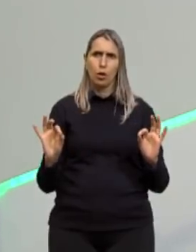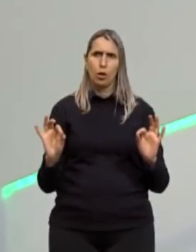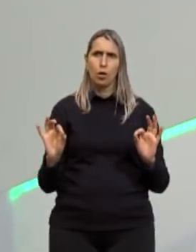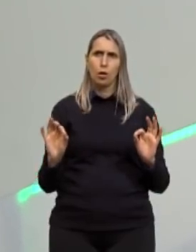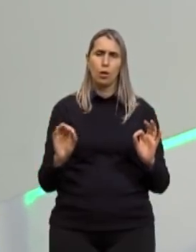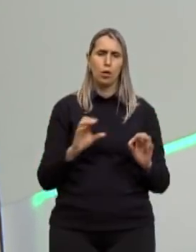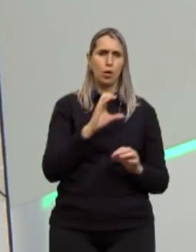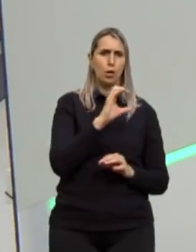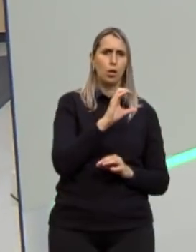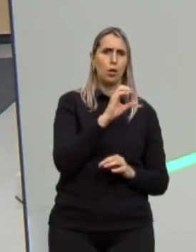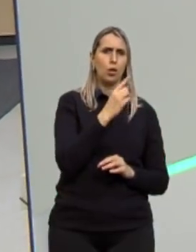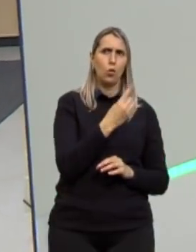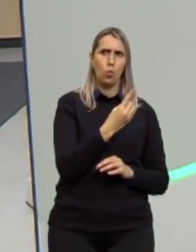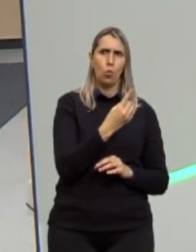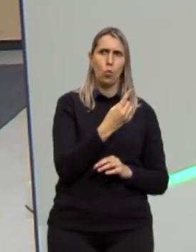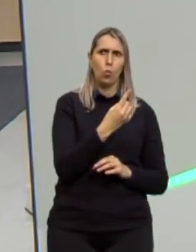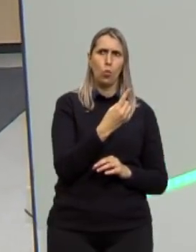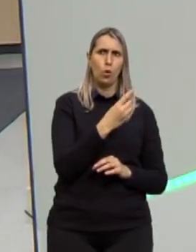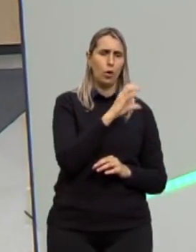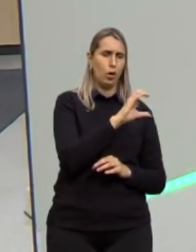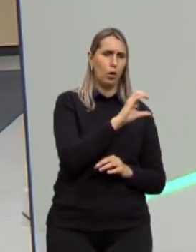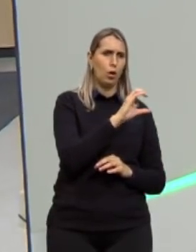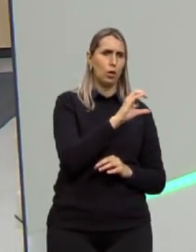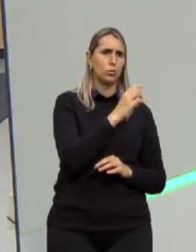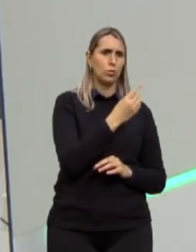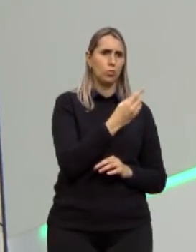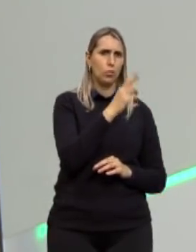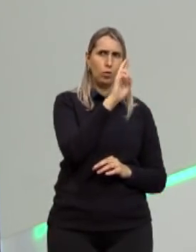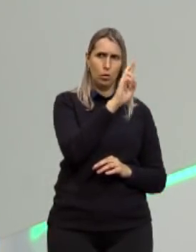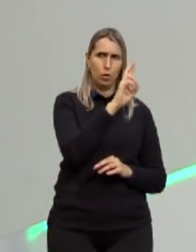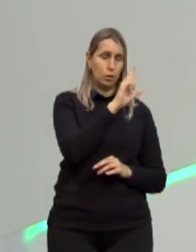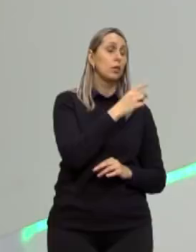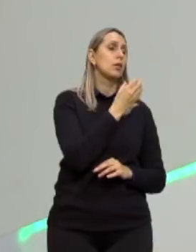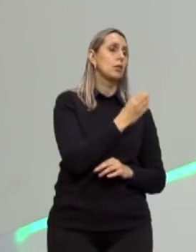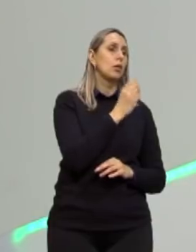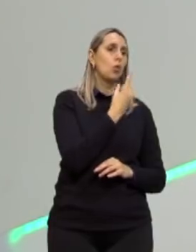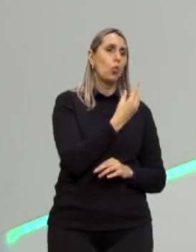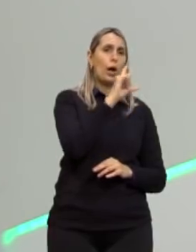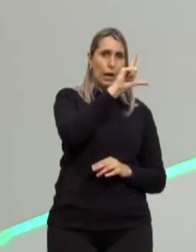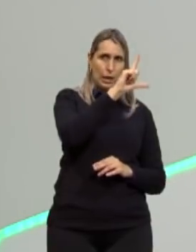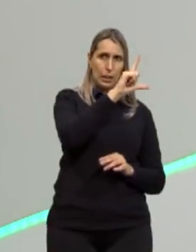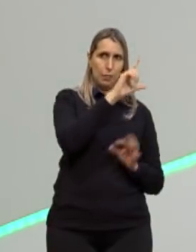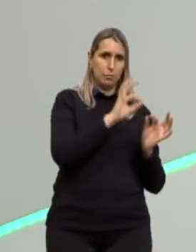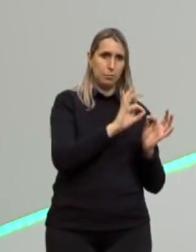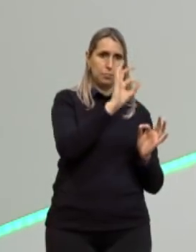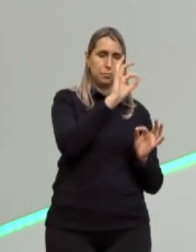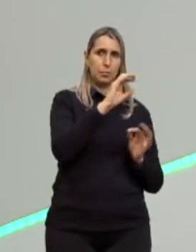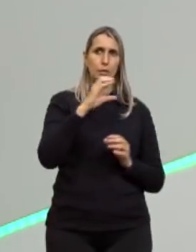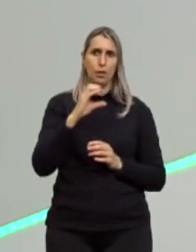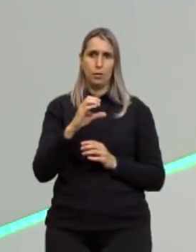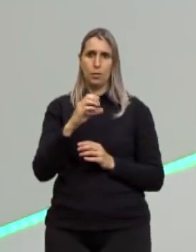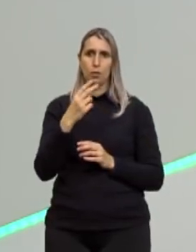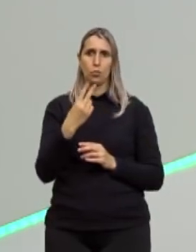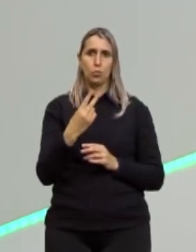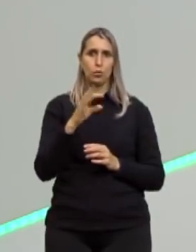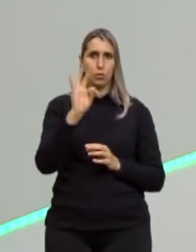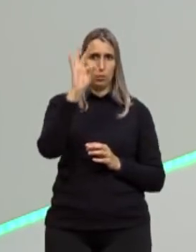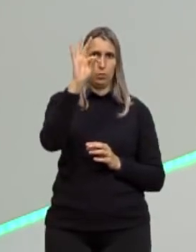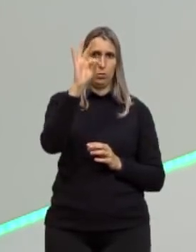ser um loc1 l segmento de reta t2